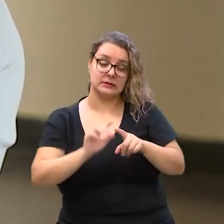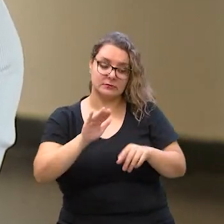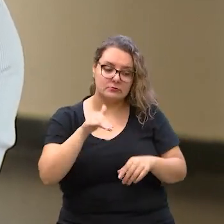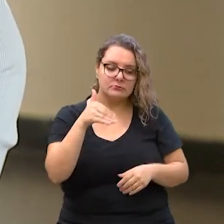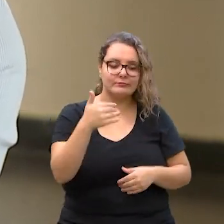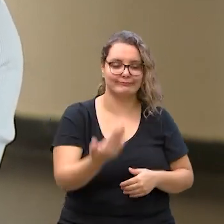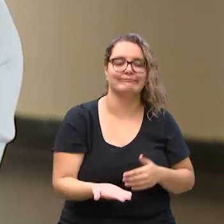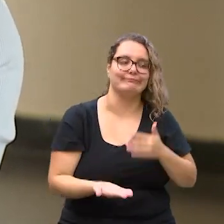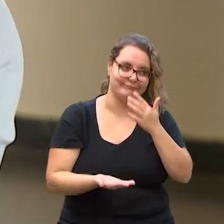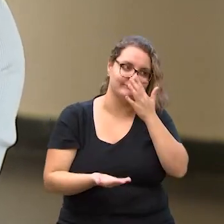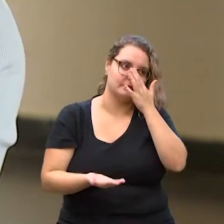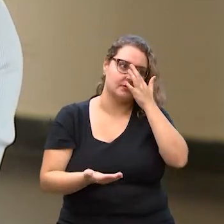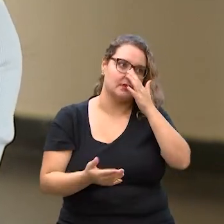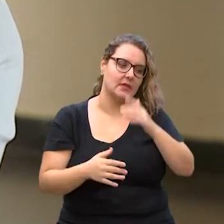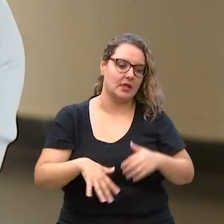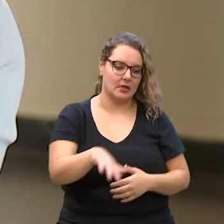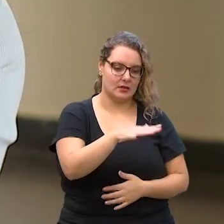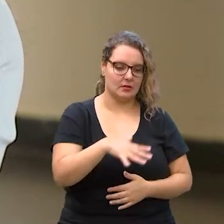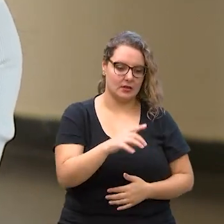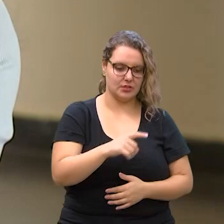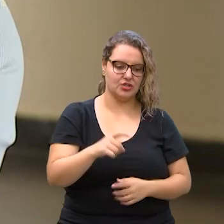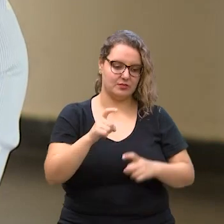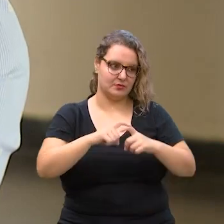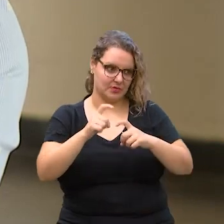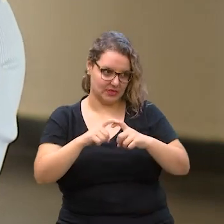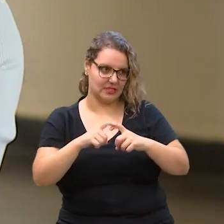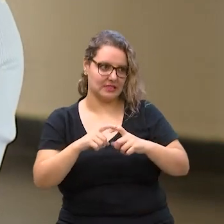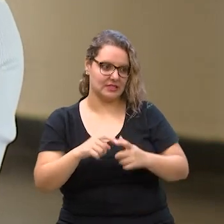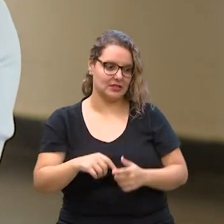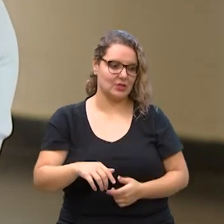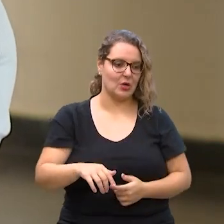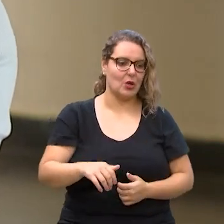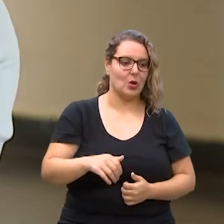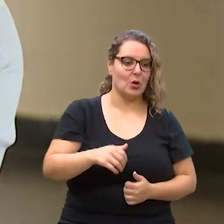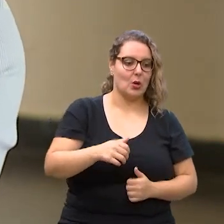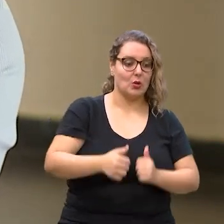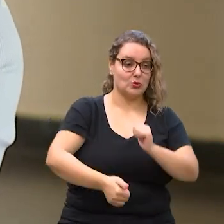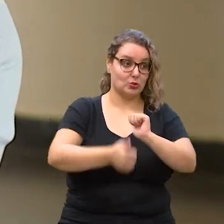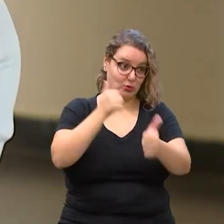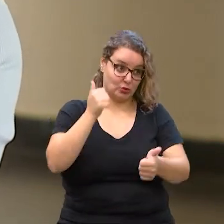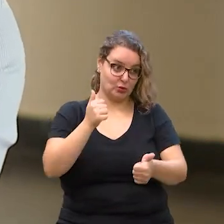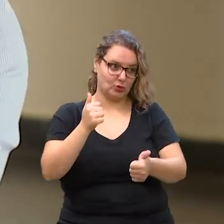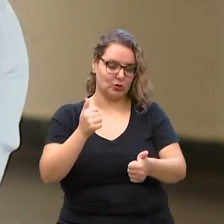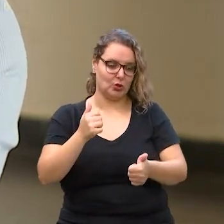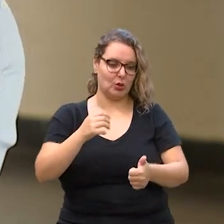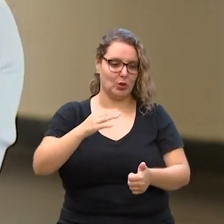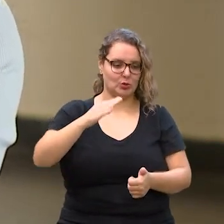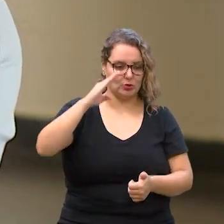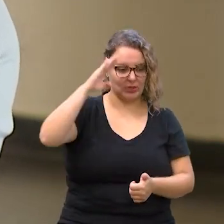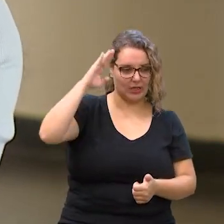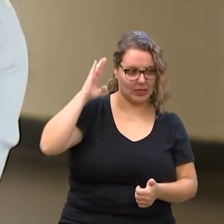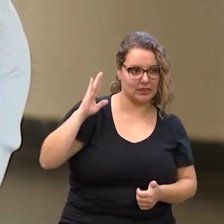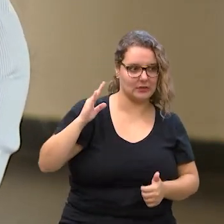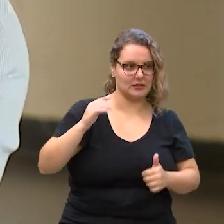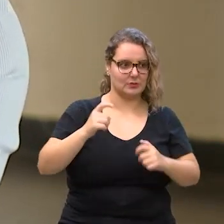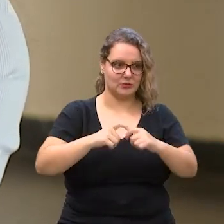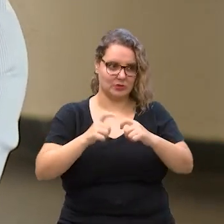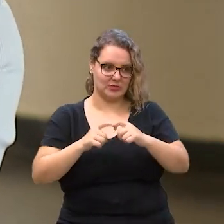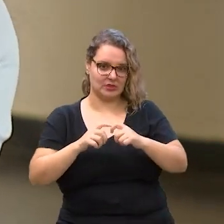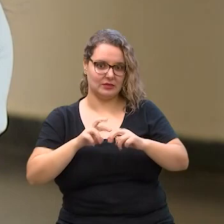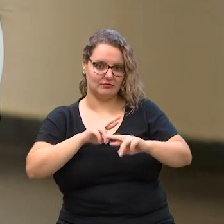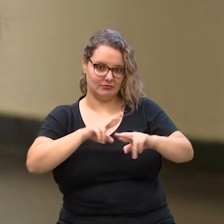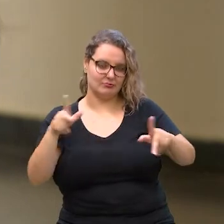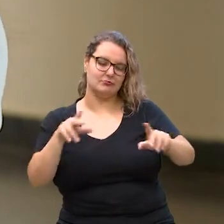E eu trabalhei numa equipe de medicina em que os jogos universitários são levados muito a sério, então eles têm uma estrutura diferenciada, mas não deixa